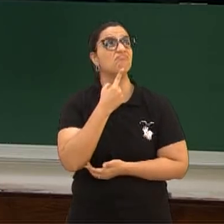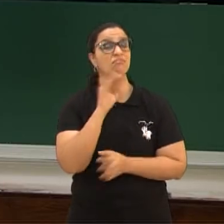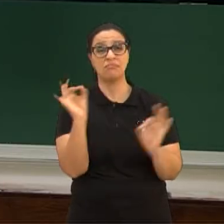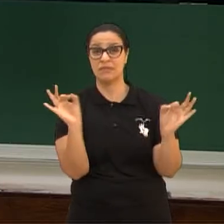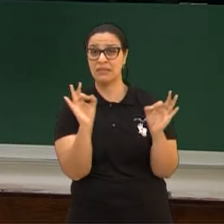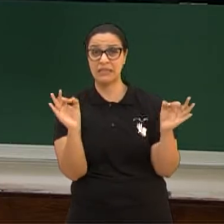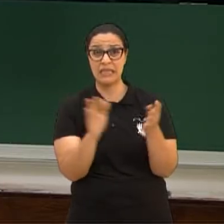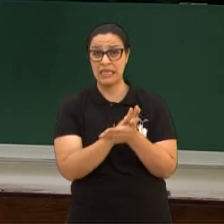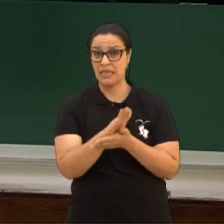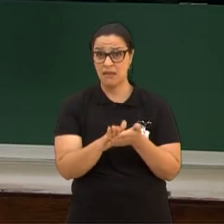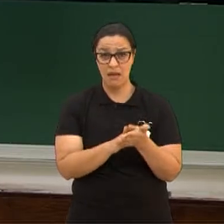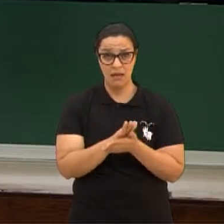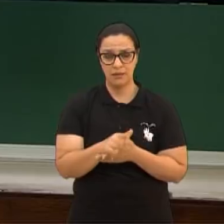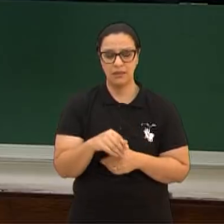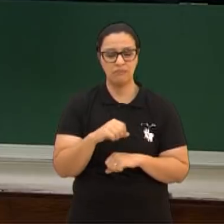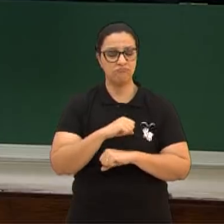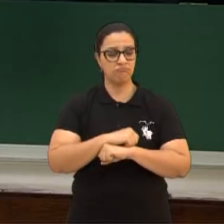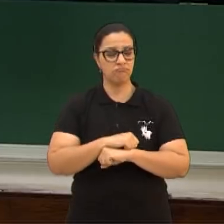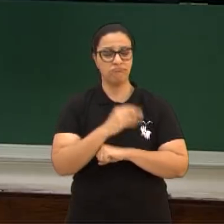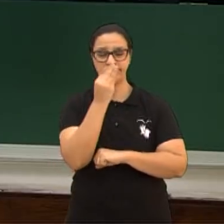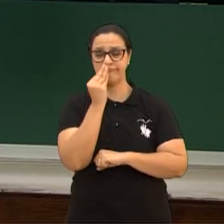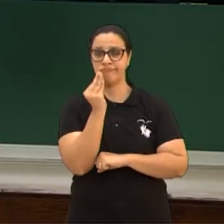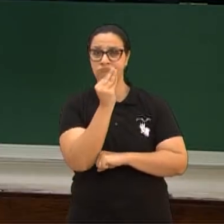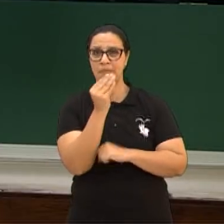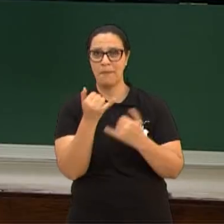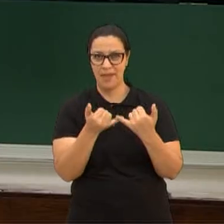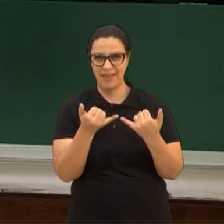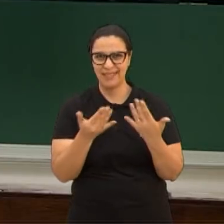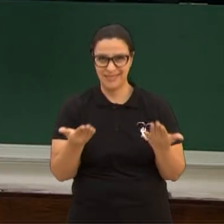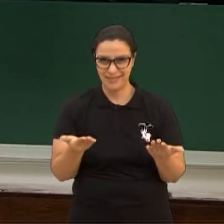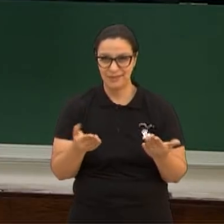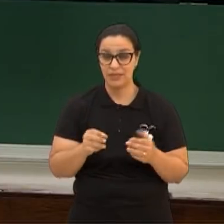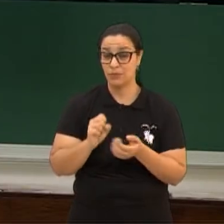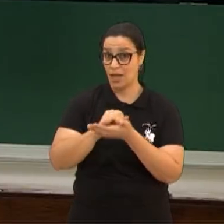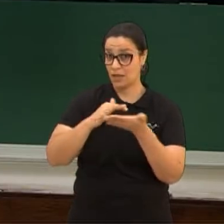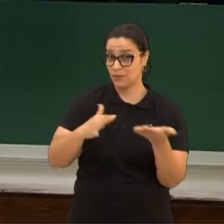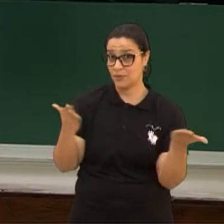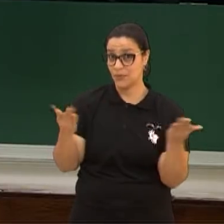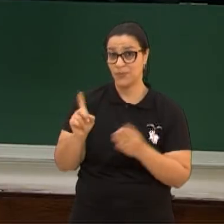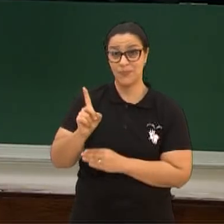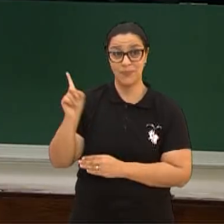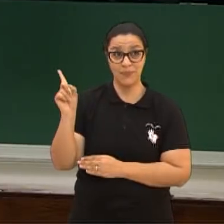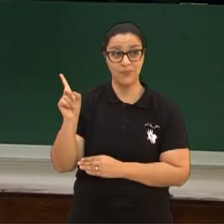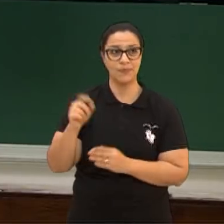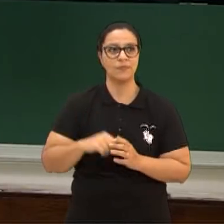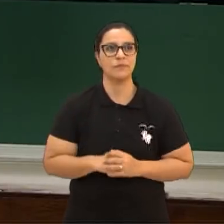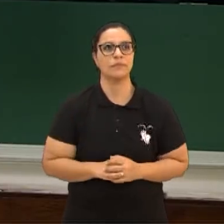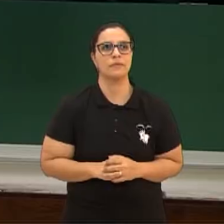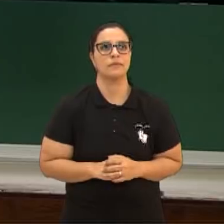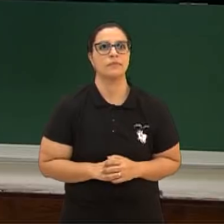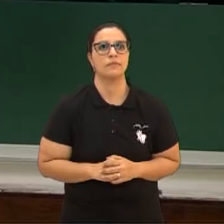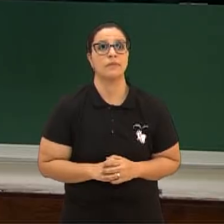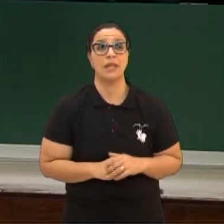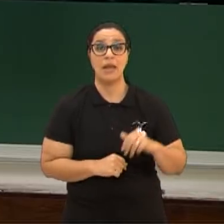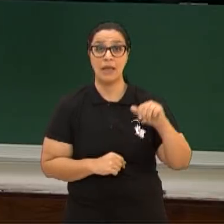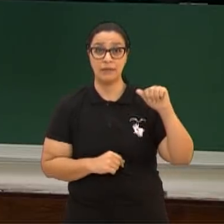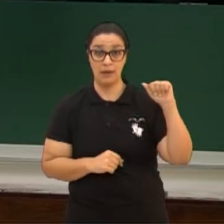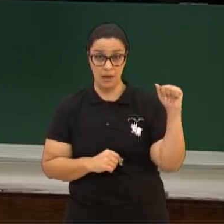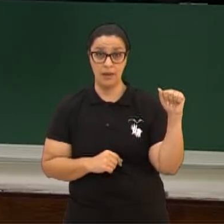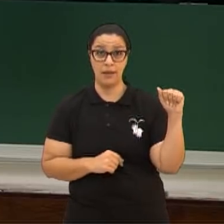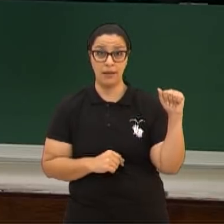para ver o que o John estava falando. Vamos ao exercício então? How is John